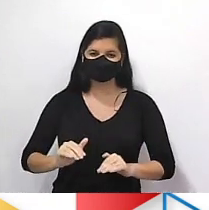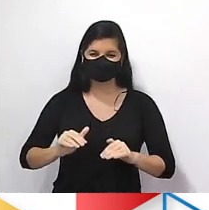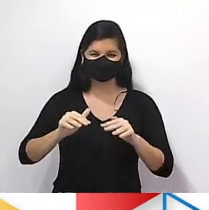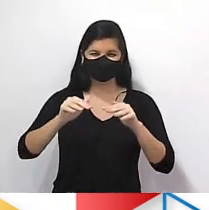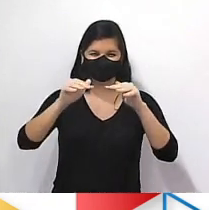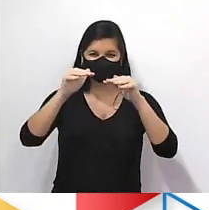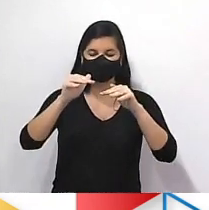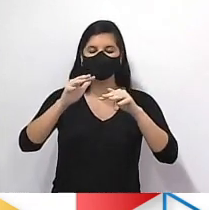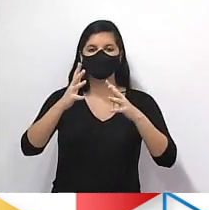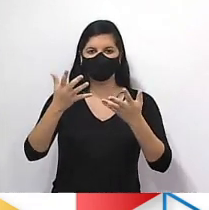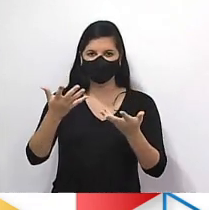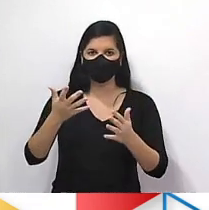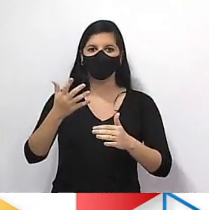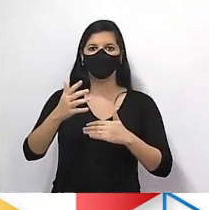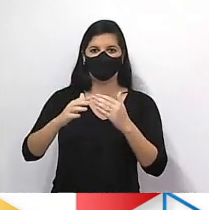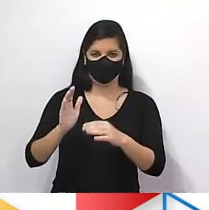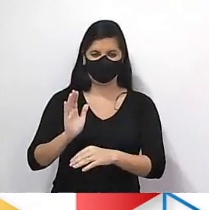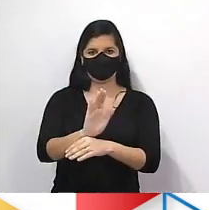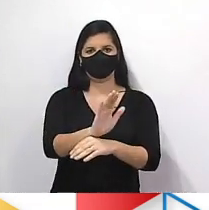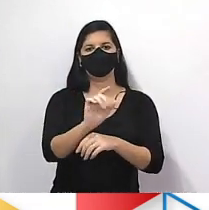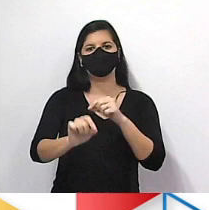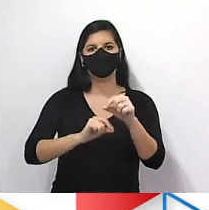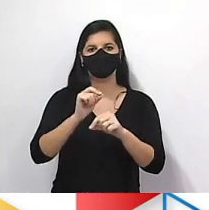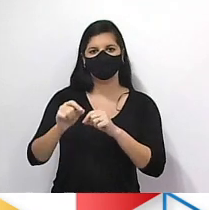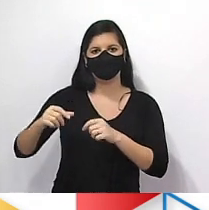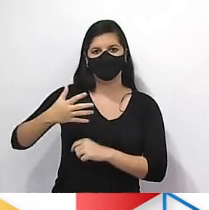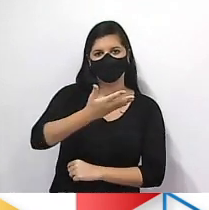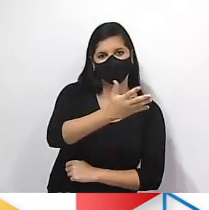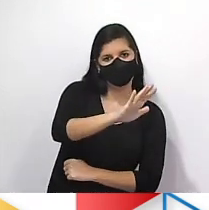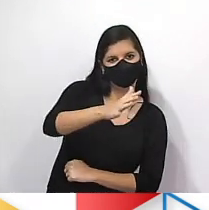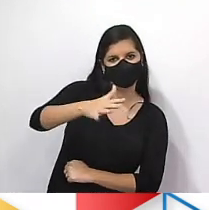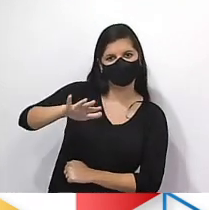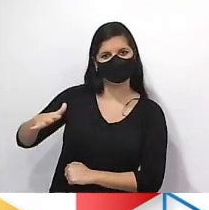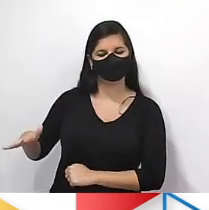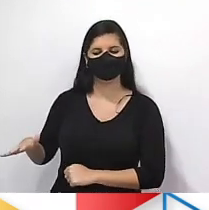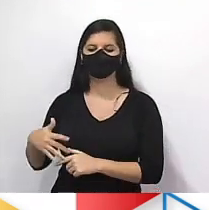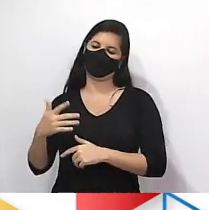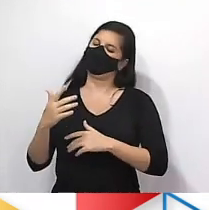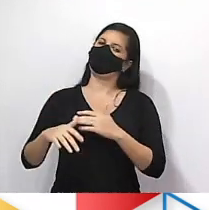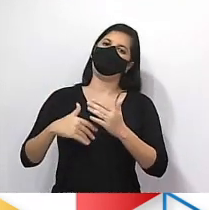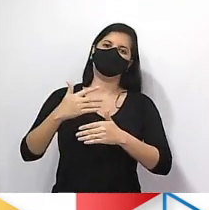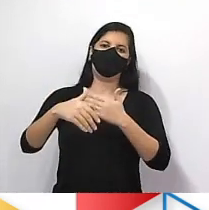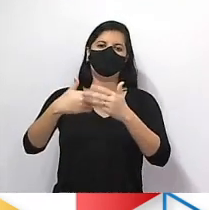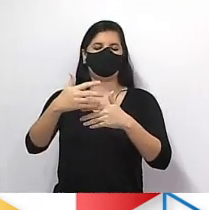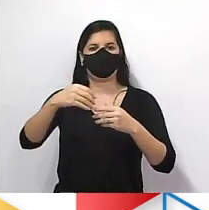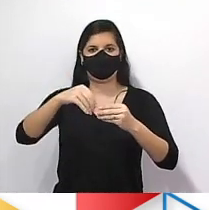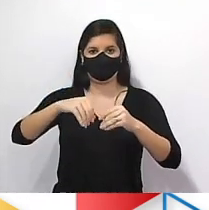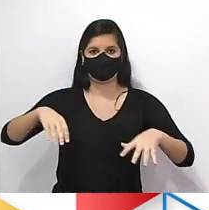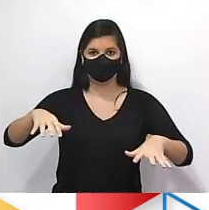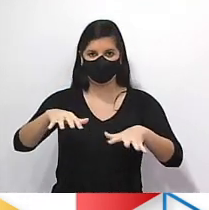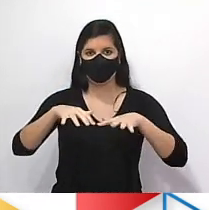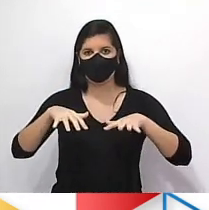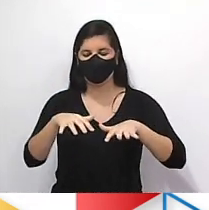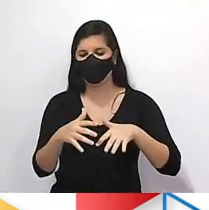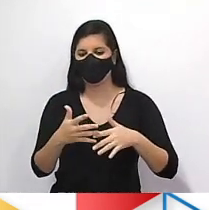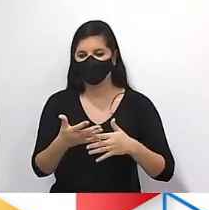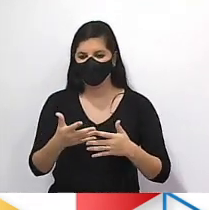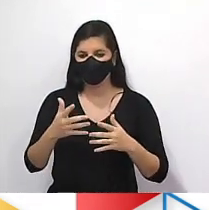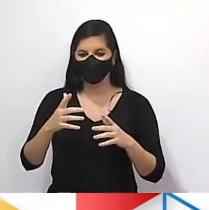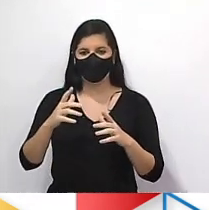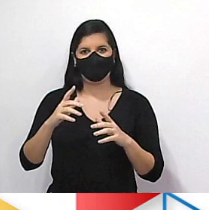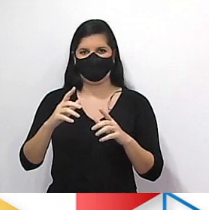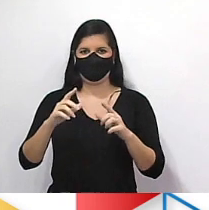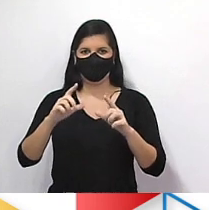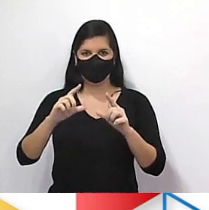Nilo, claro, favorecendo a maré, então em certo momento a terra estava curta